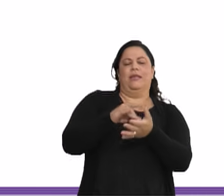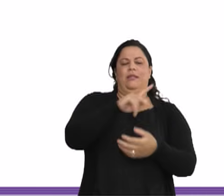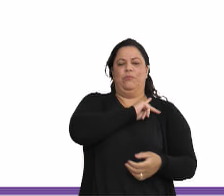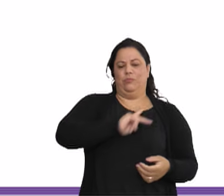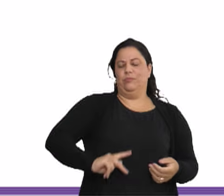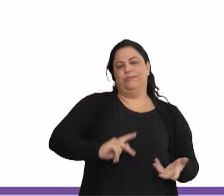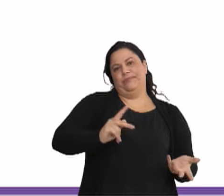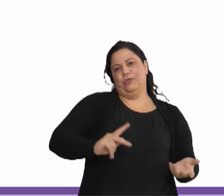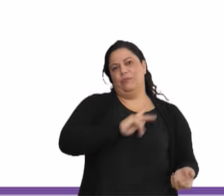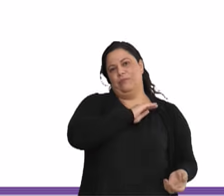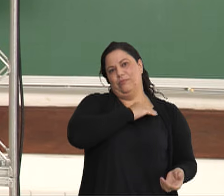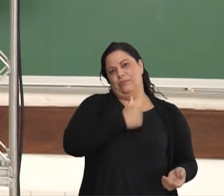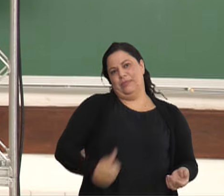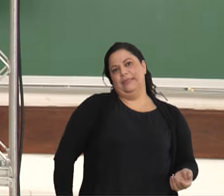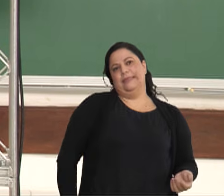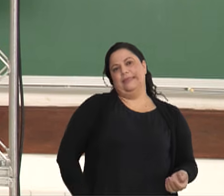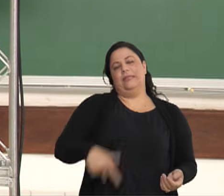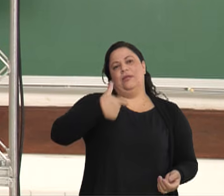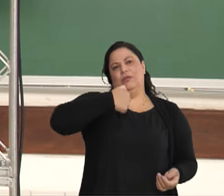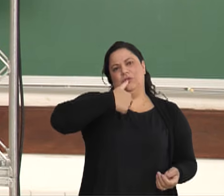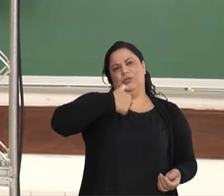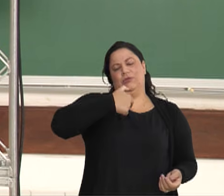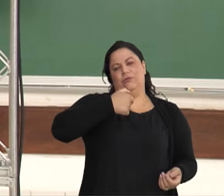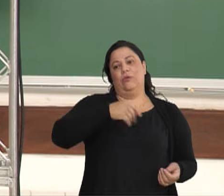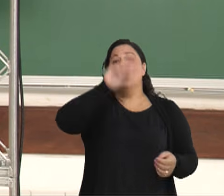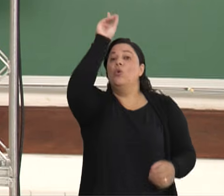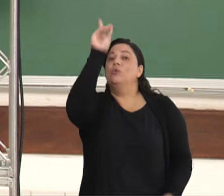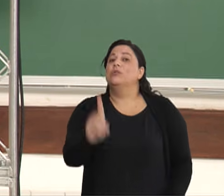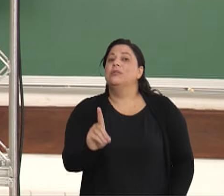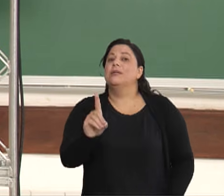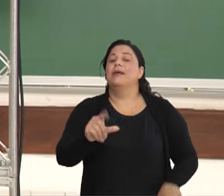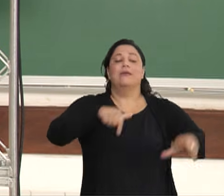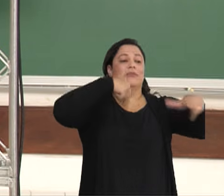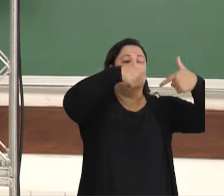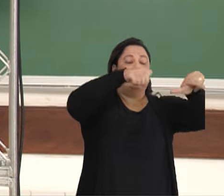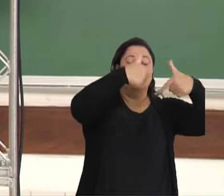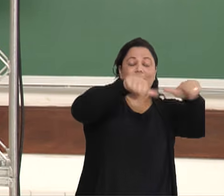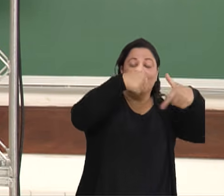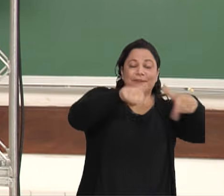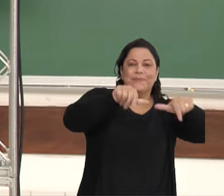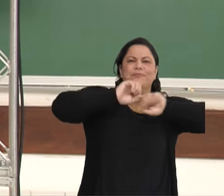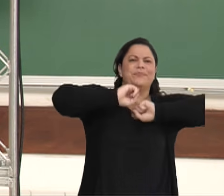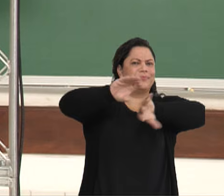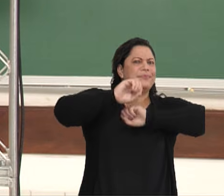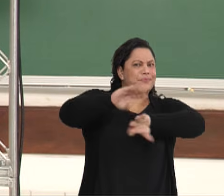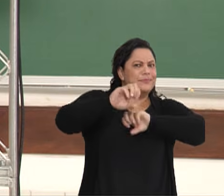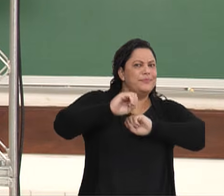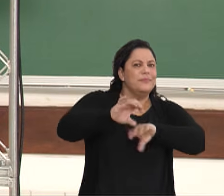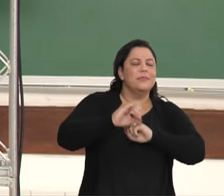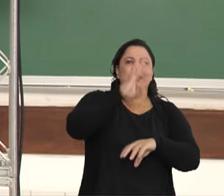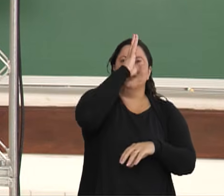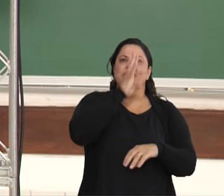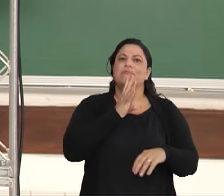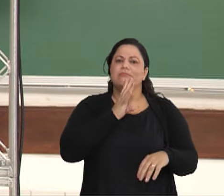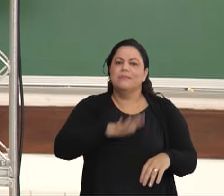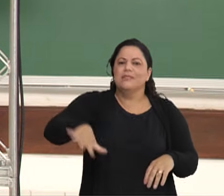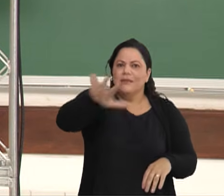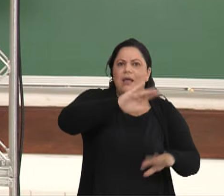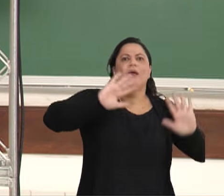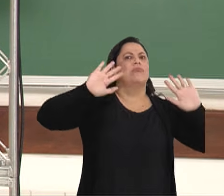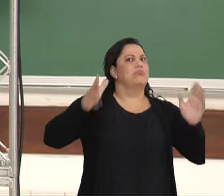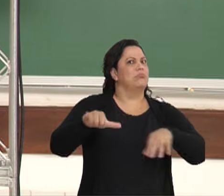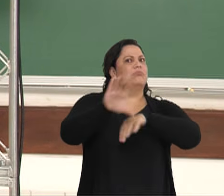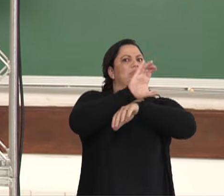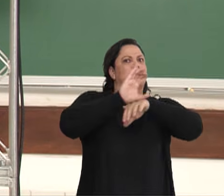direitos trabalhistas agora estavam na Constituição. O ensino gratuito estava na Constituição.